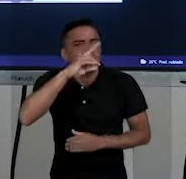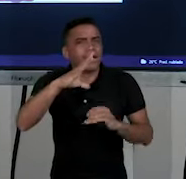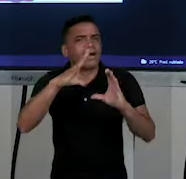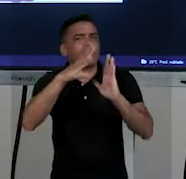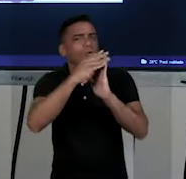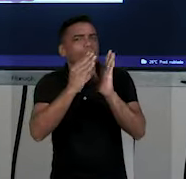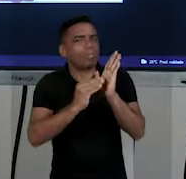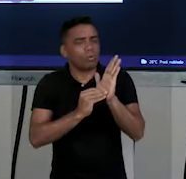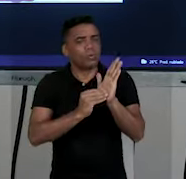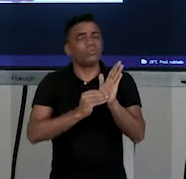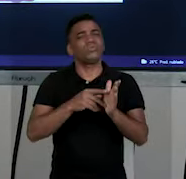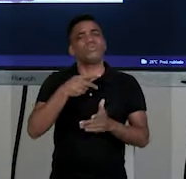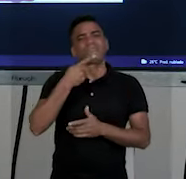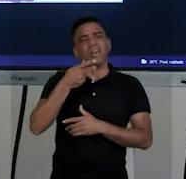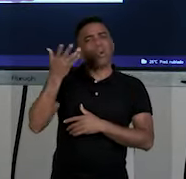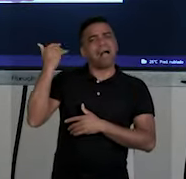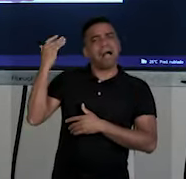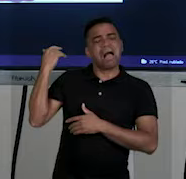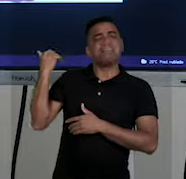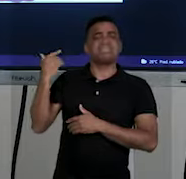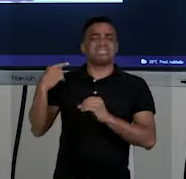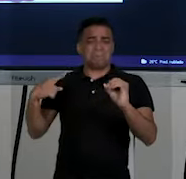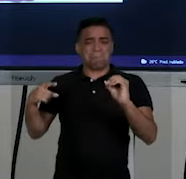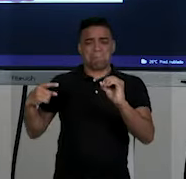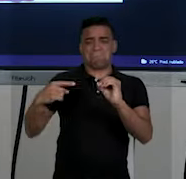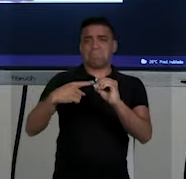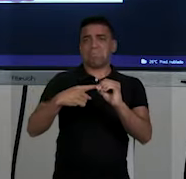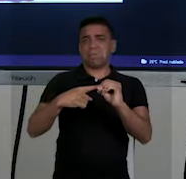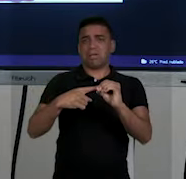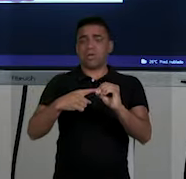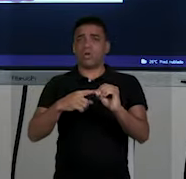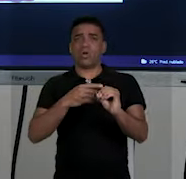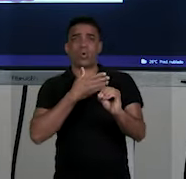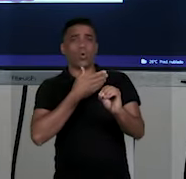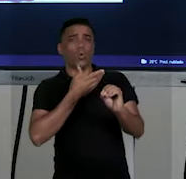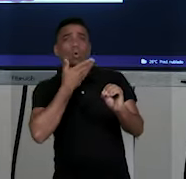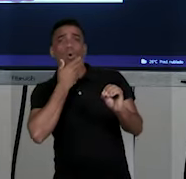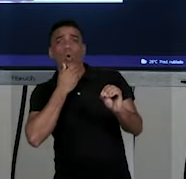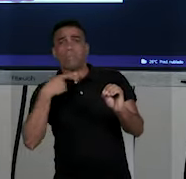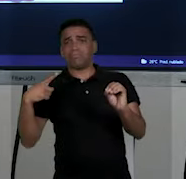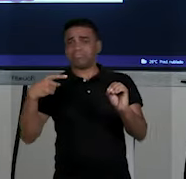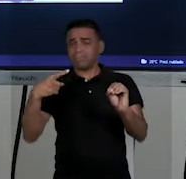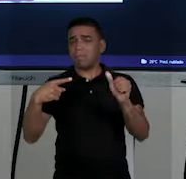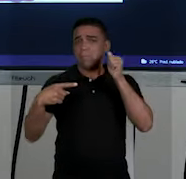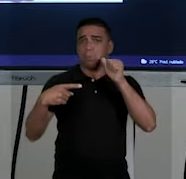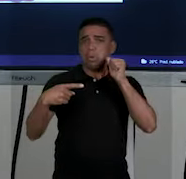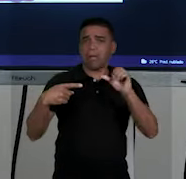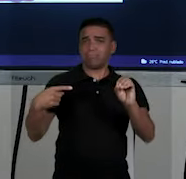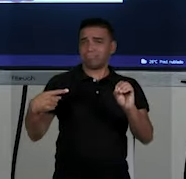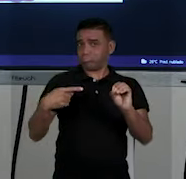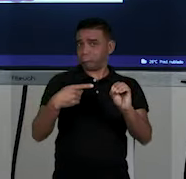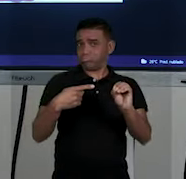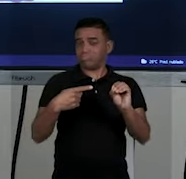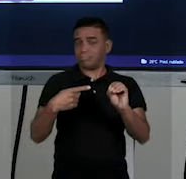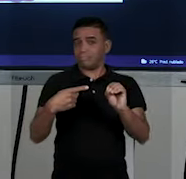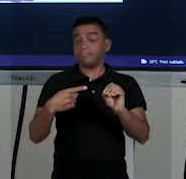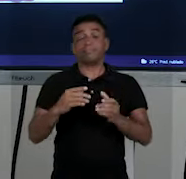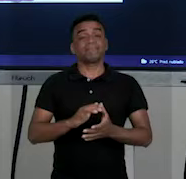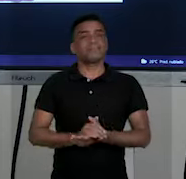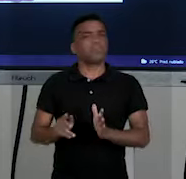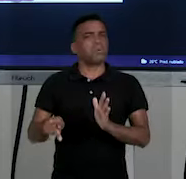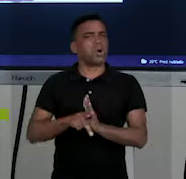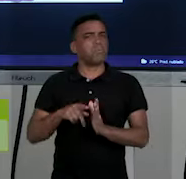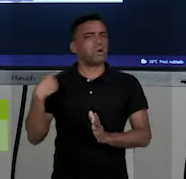dos gametas, né? Gametogênese. O que seria isso? Os gametas são as nossas células, no caso do ser